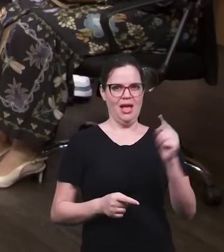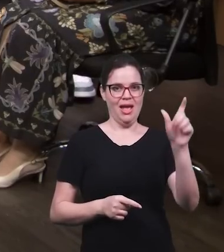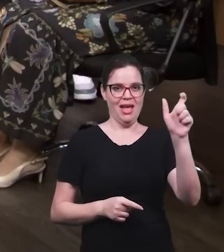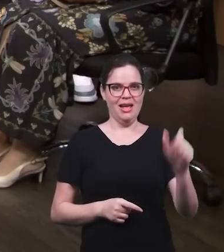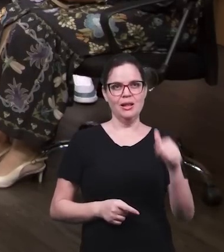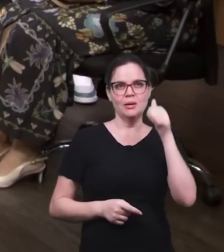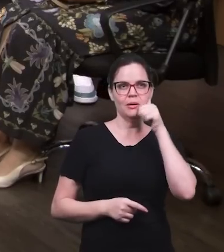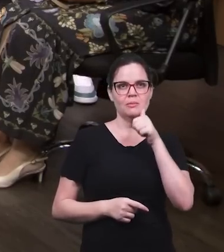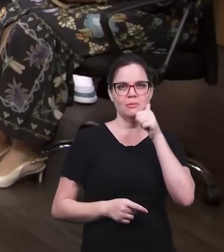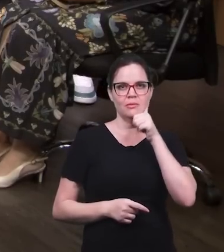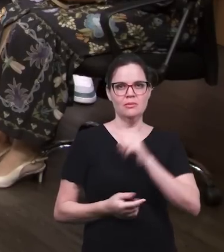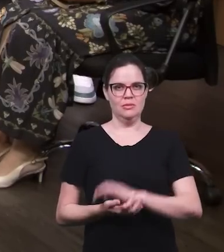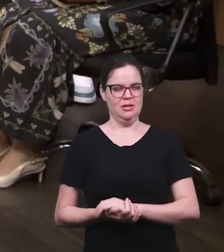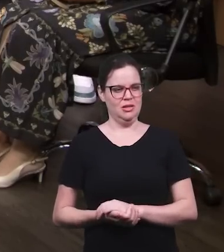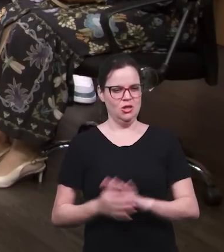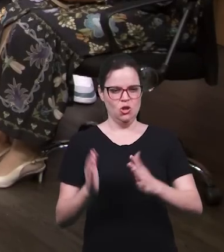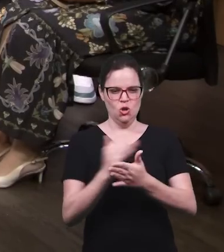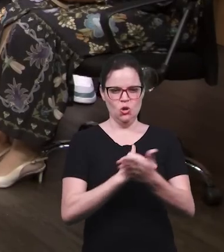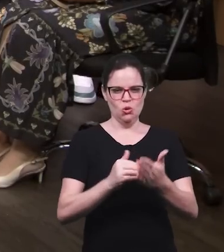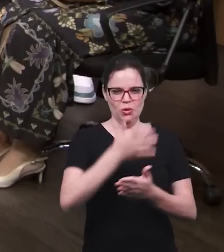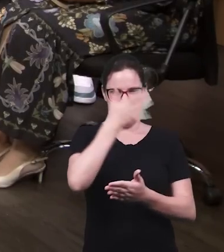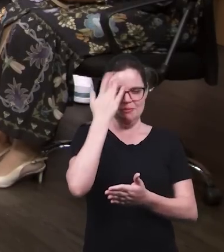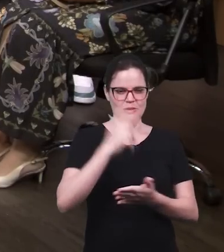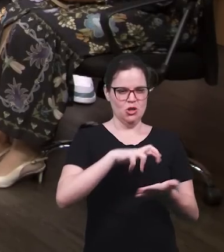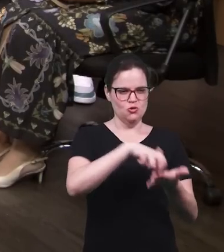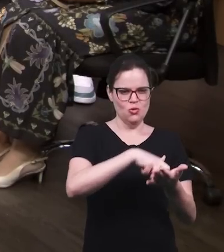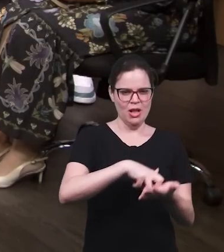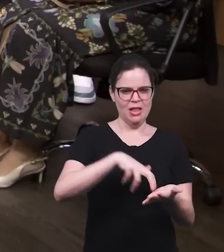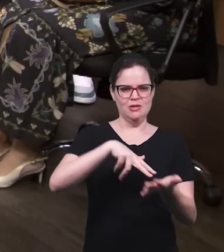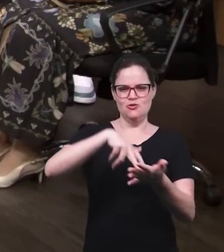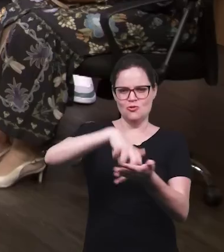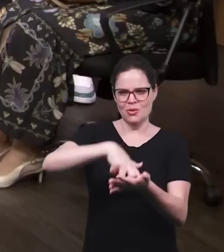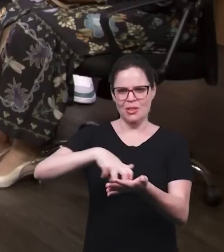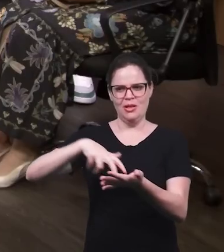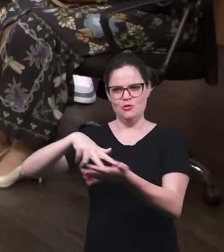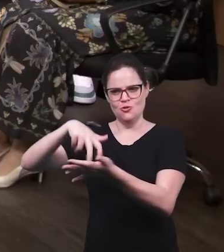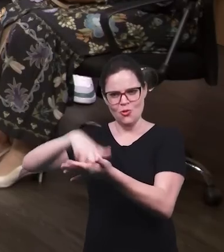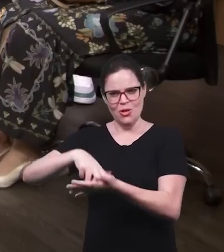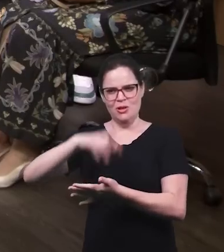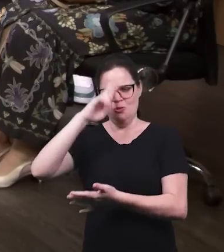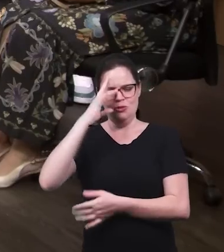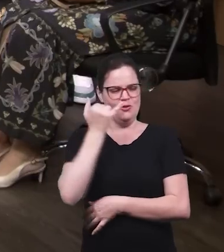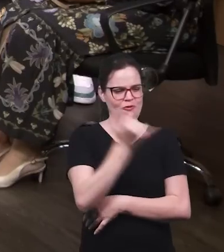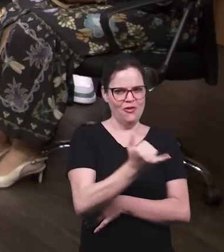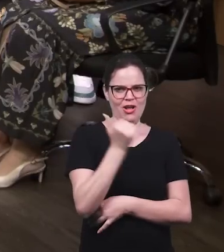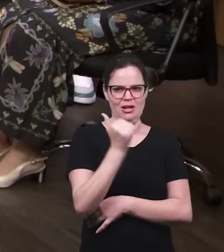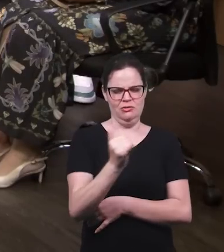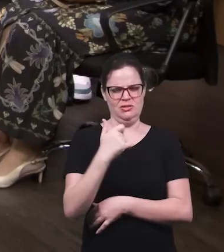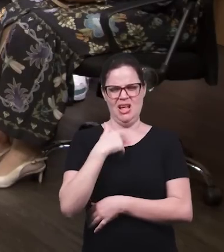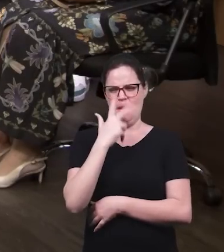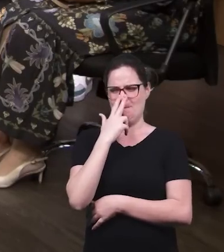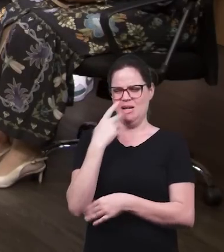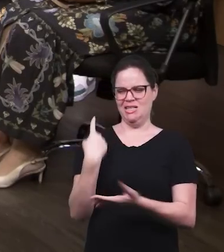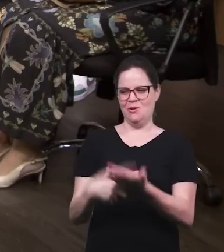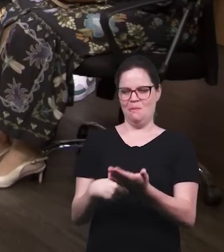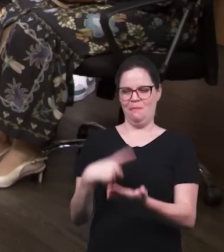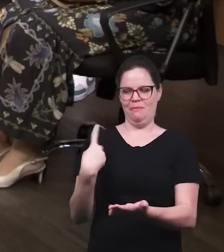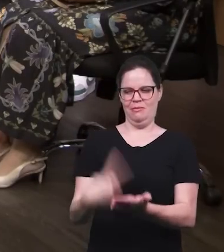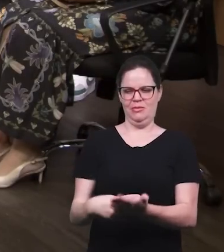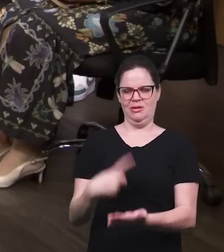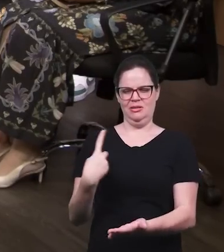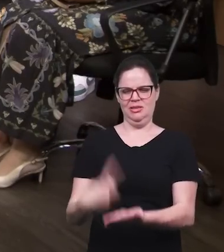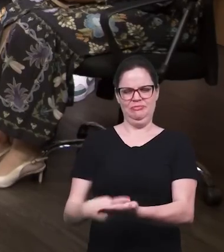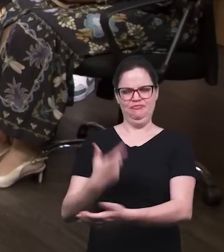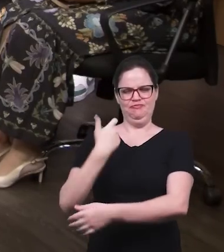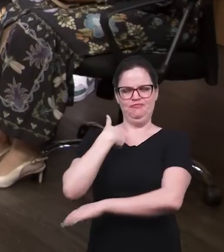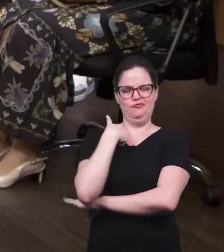assim, todo mundo que ajoelha o Senhor fala. Isso aqui é combinado, né? Aí eu olhava a interpretação,